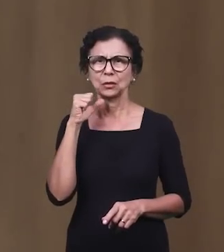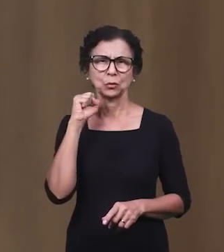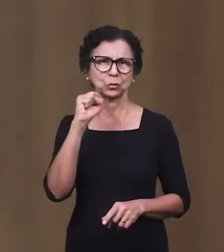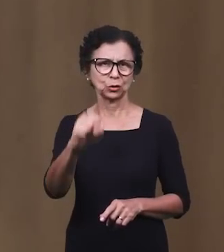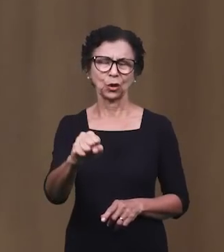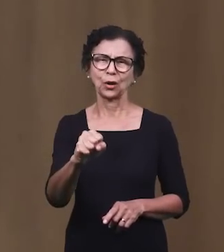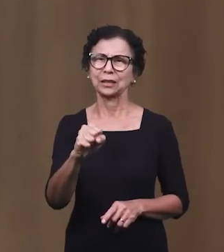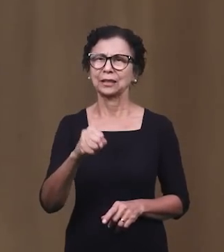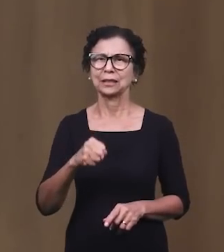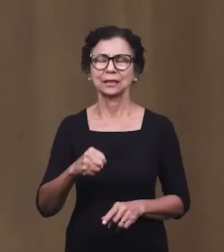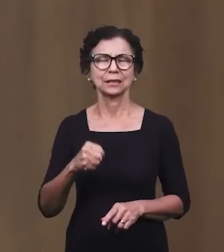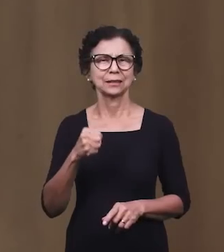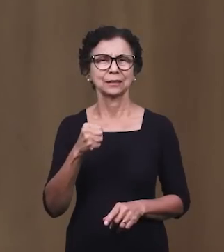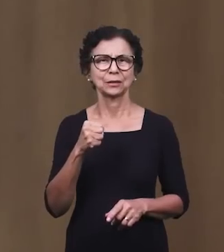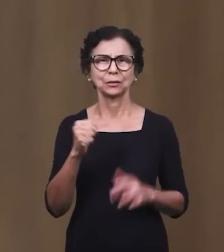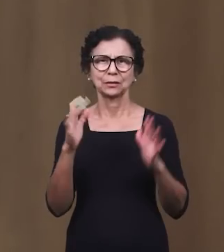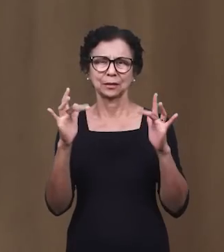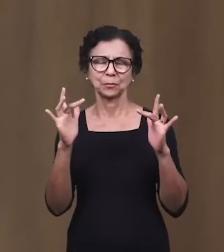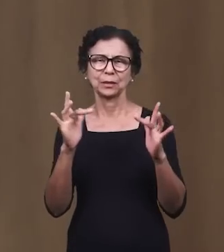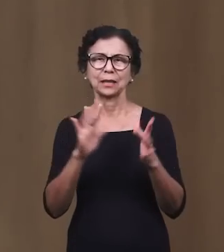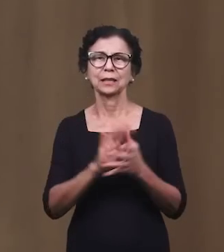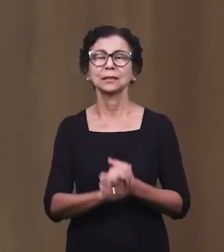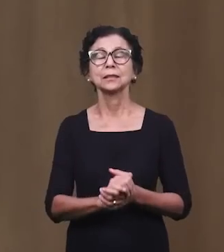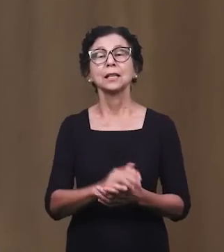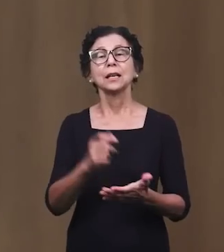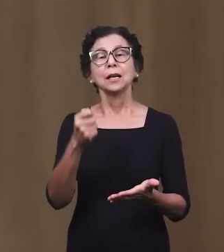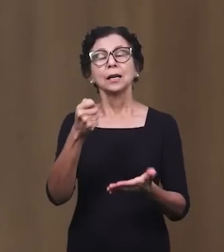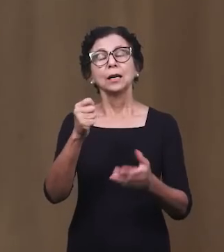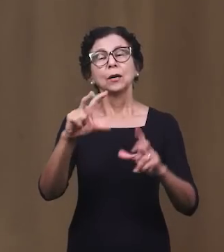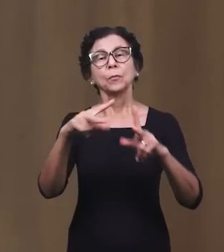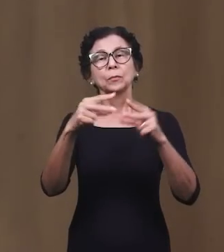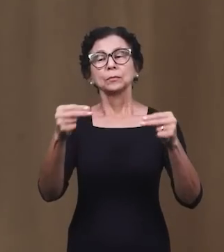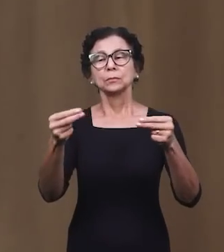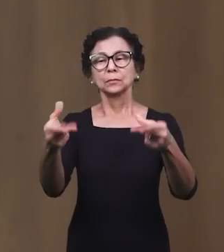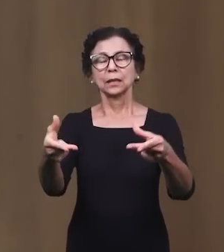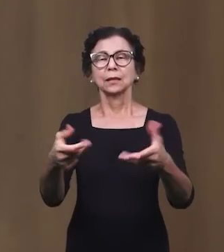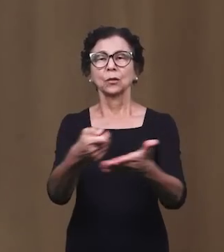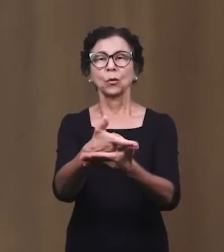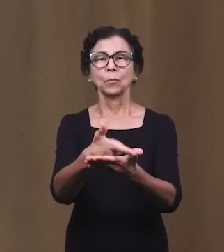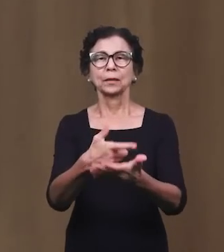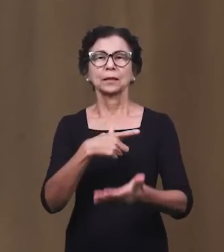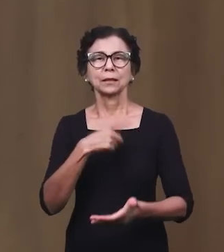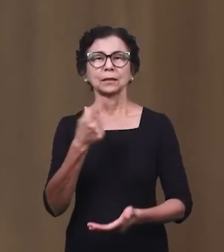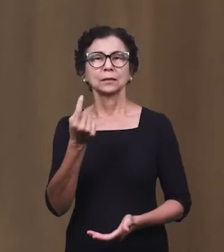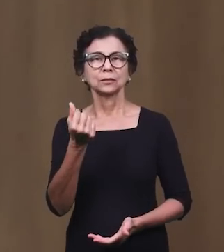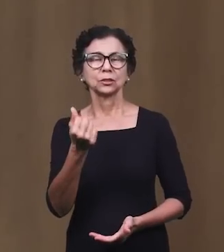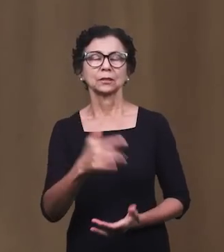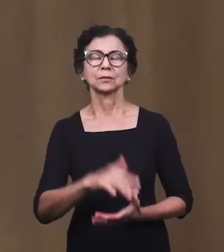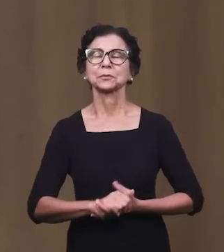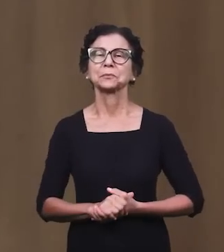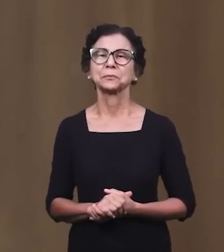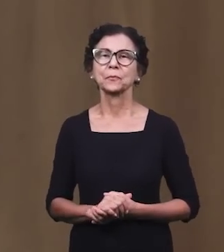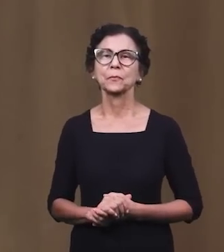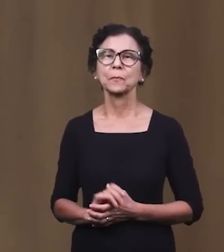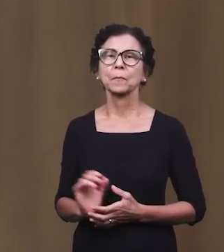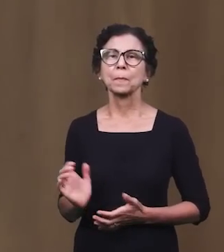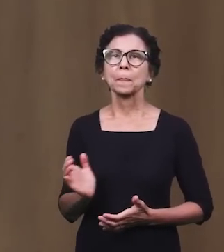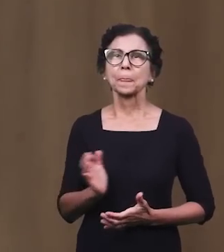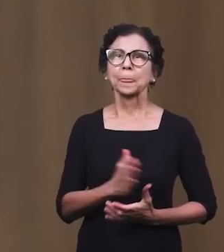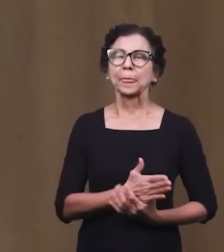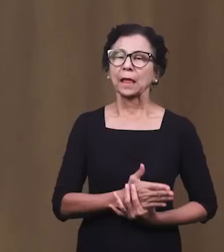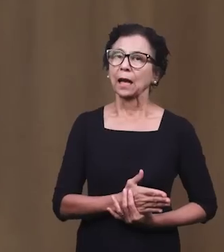casado. O que é importante quando se tem uma família que entre no orçamento familiar? A